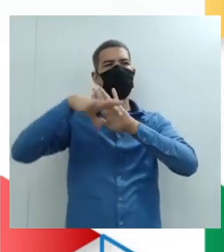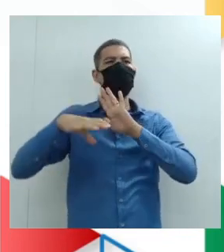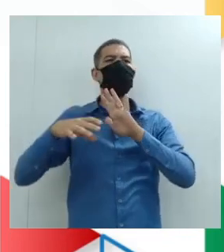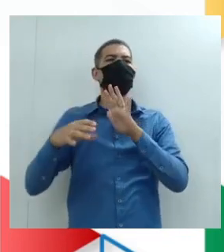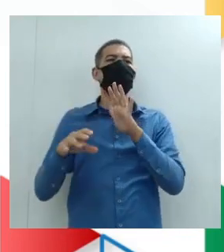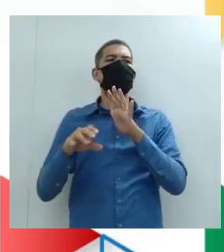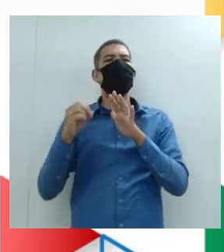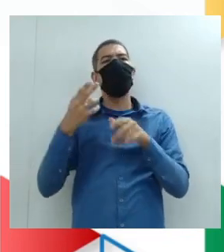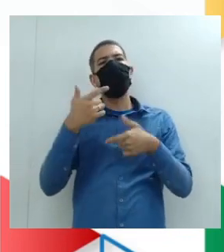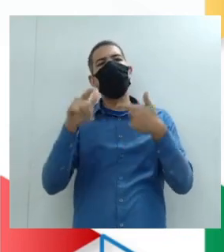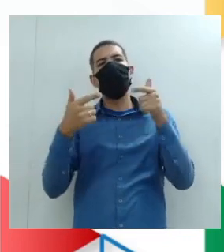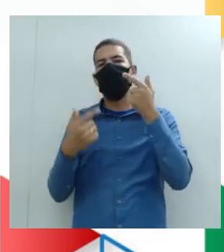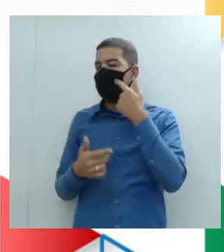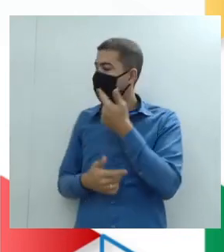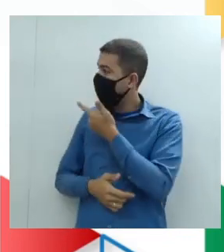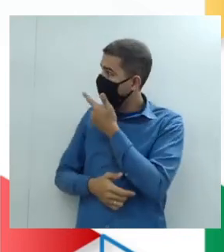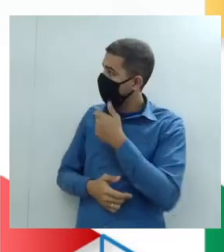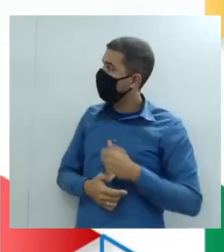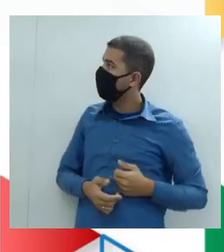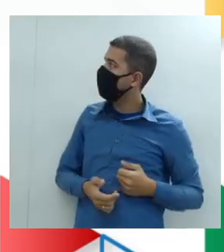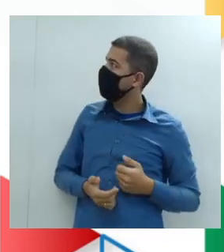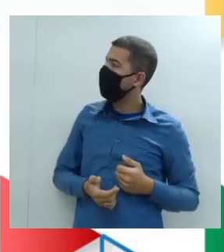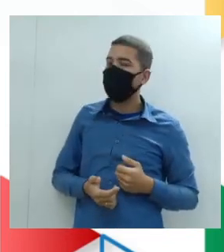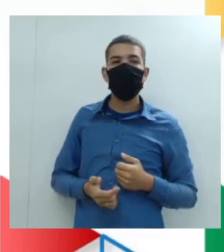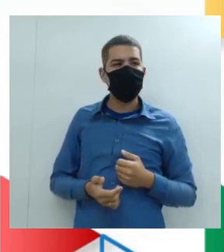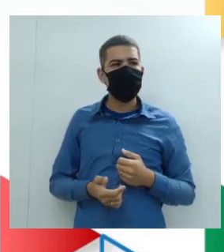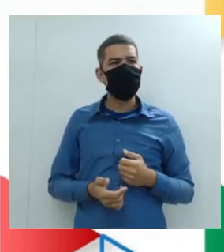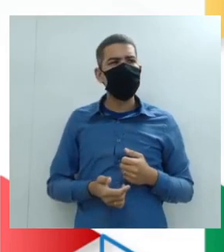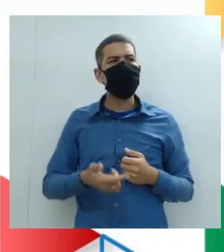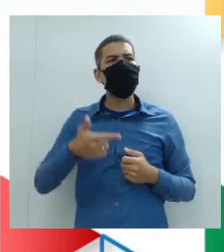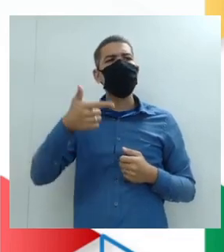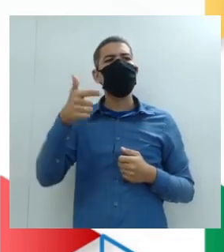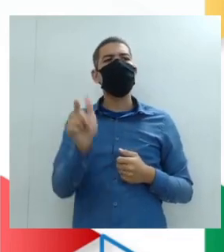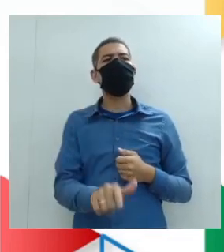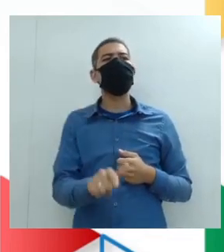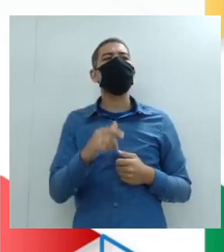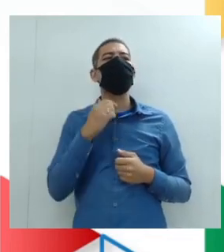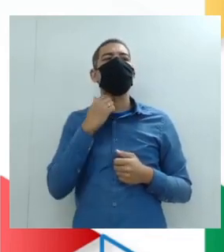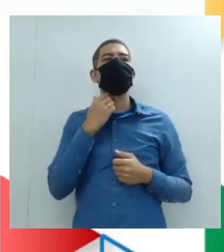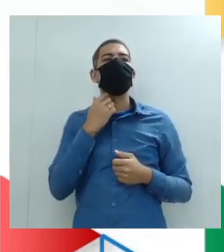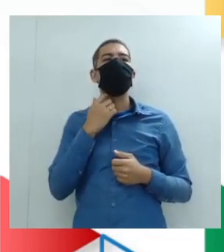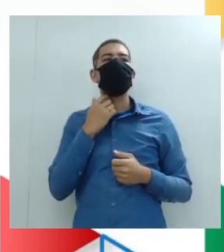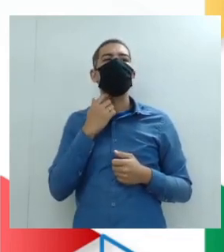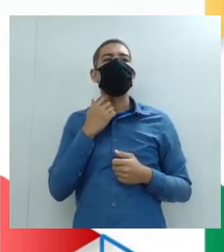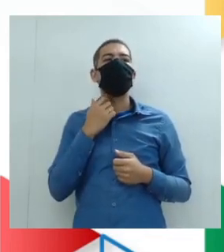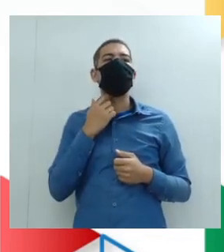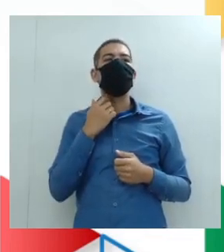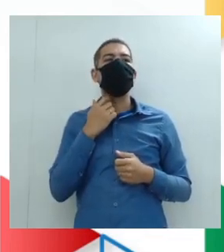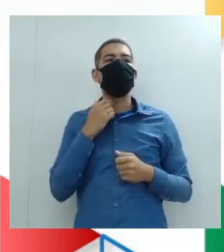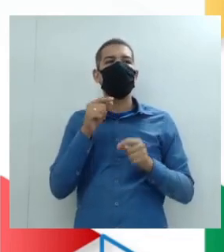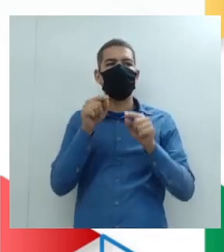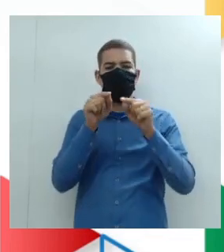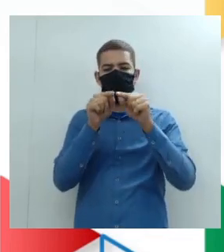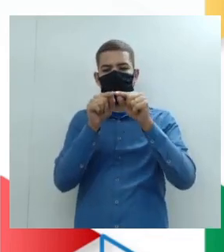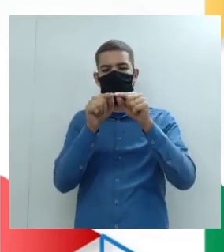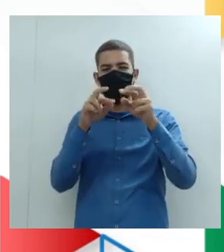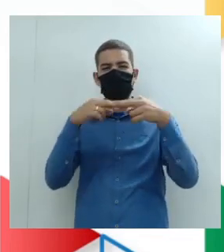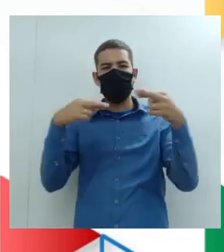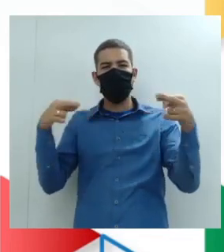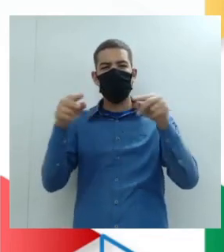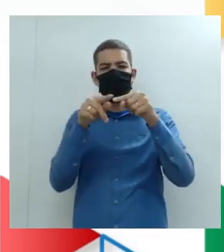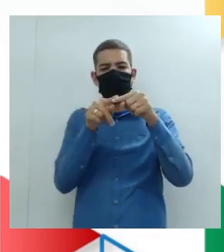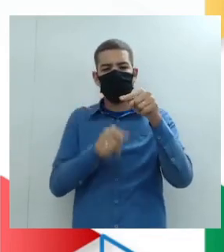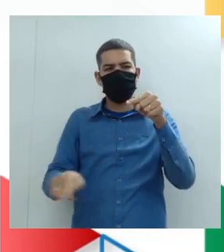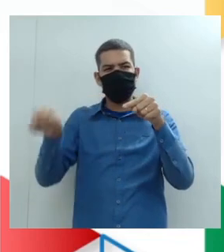outras que podem acontecer, tá? Já essa aí eles achavam que era uma corda enrolada